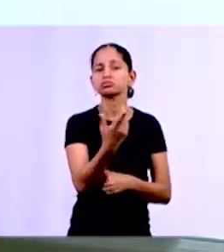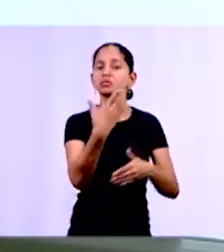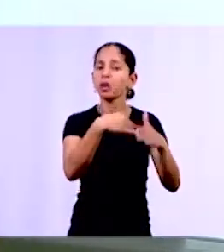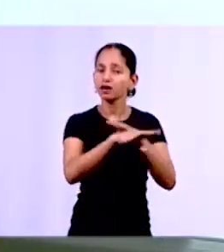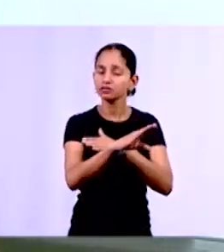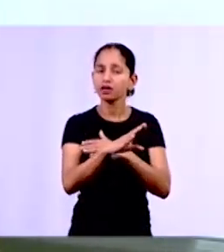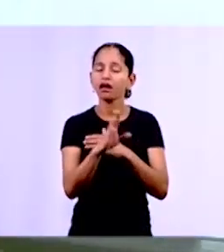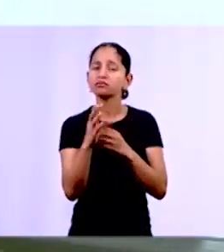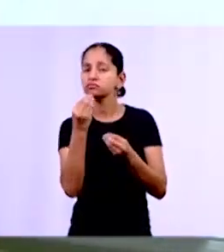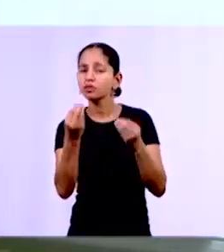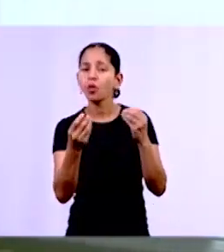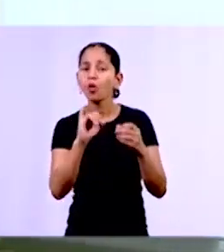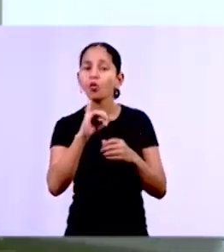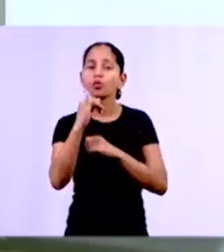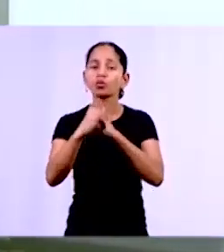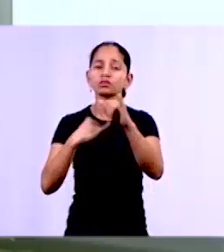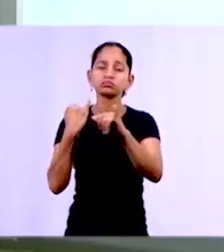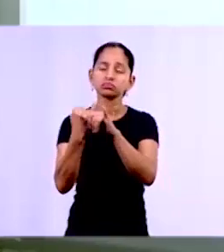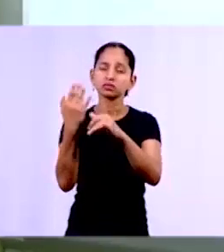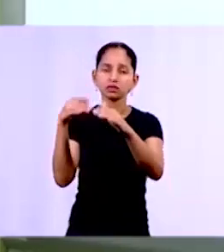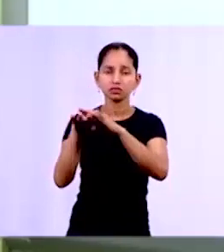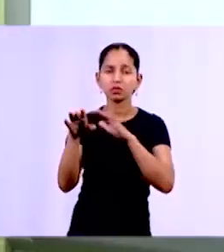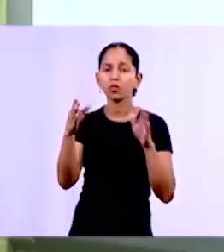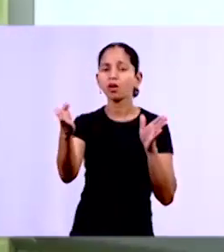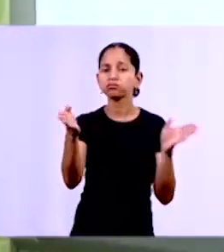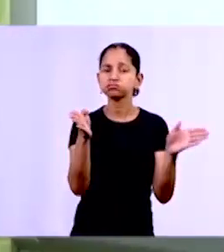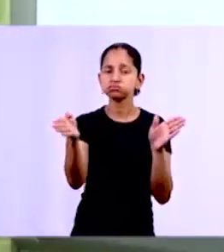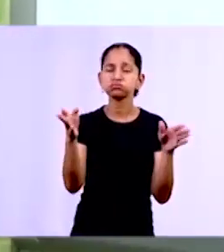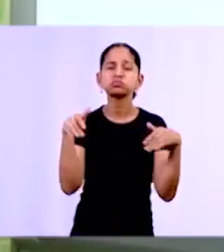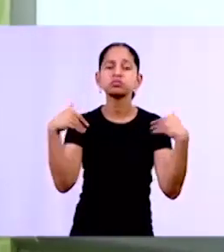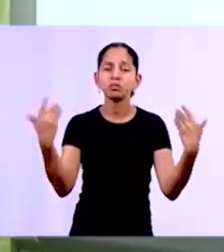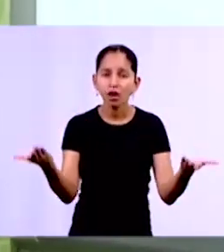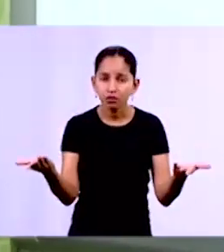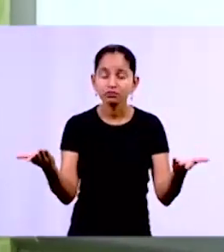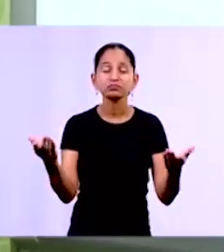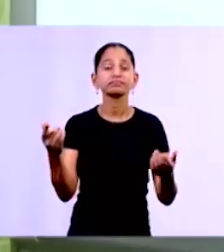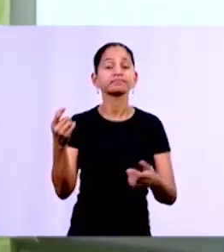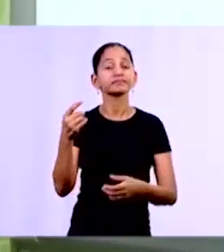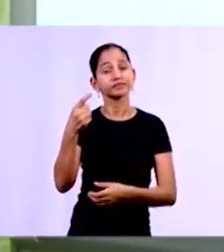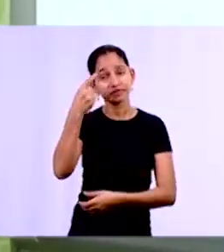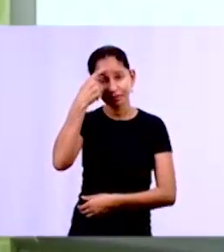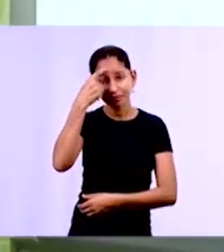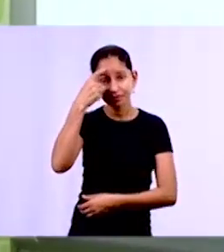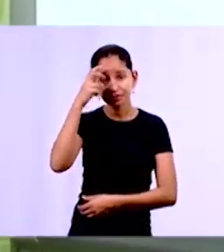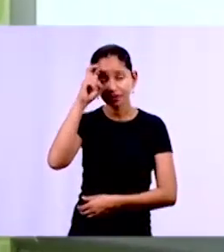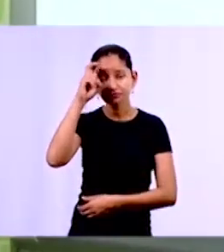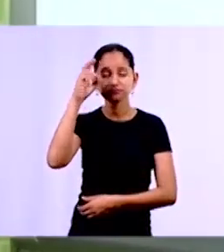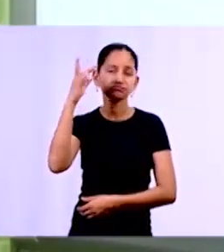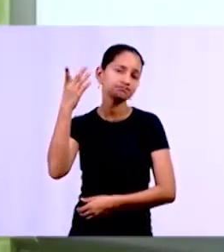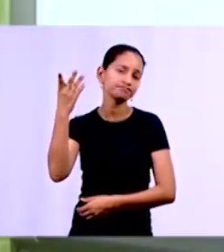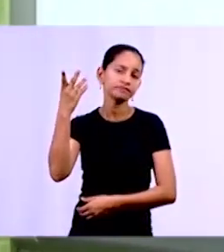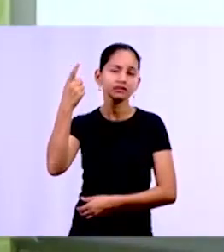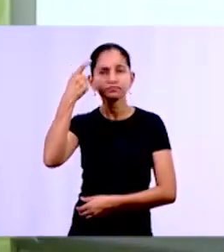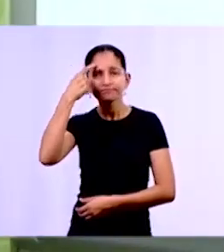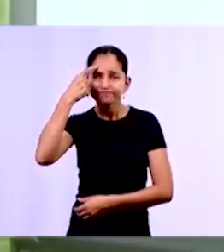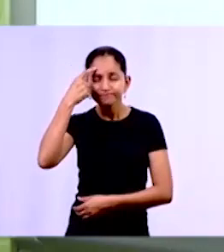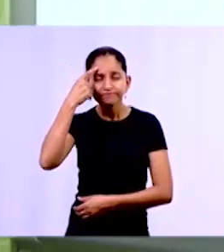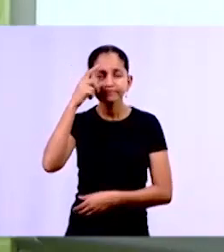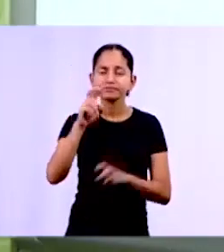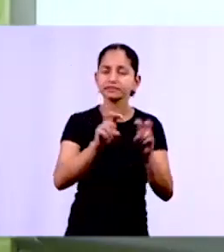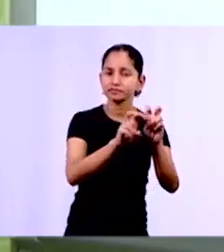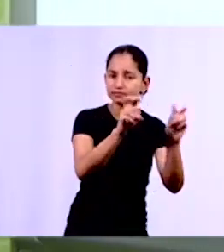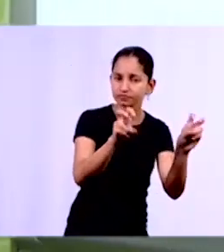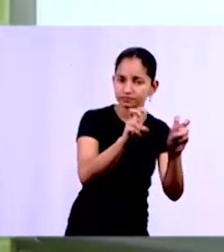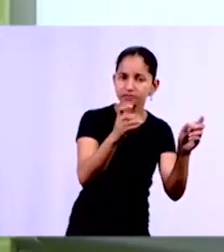quero ser um servidor web, geralmente até o dono da própria empresa vai imaginar o seguinte: pegar um computador, né, colocar lá no cantinho